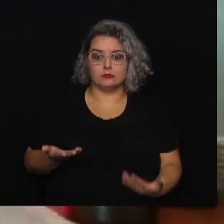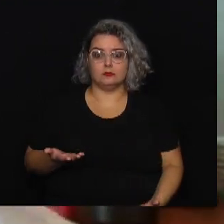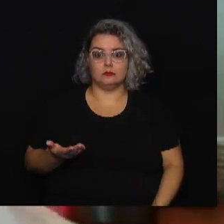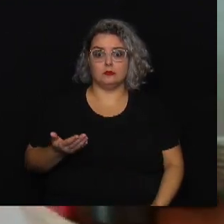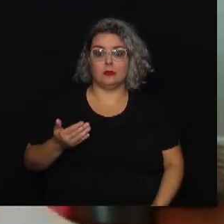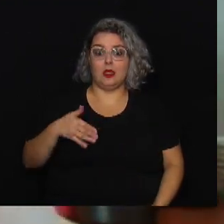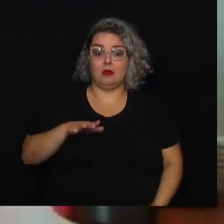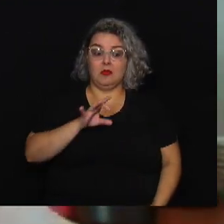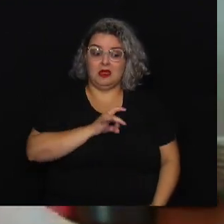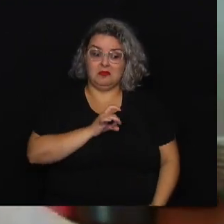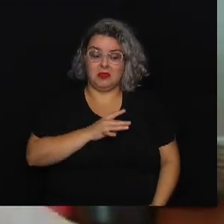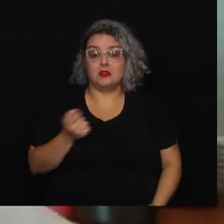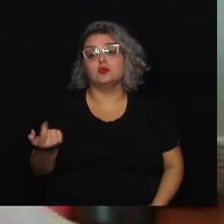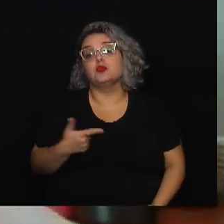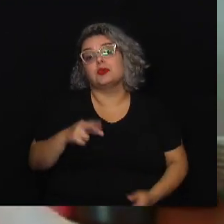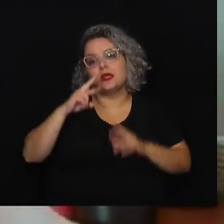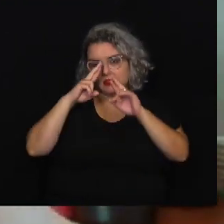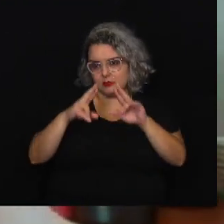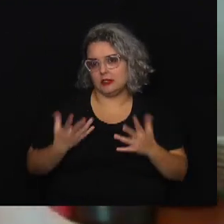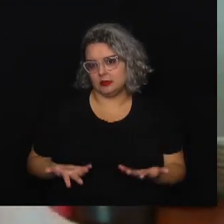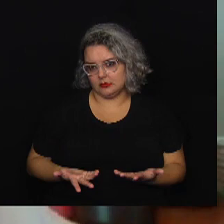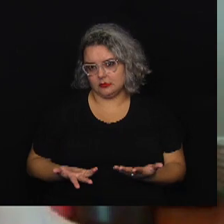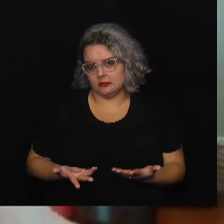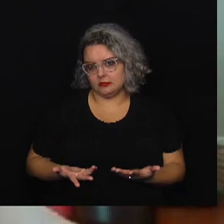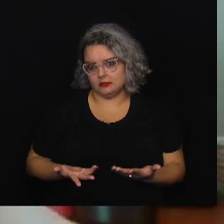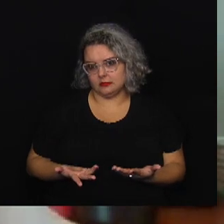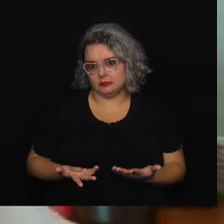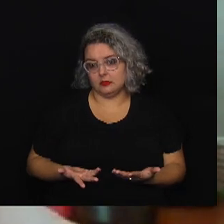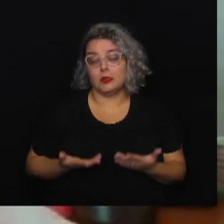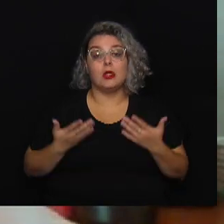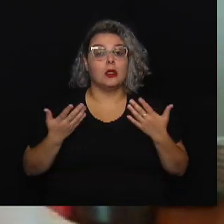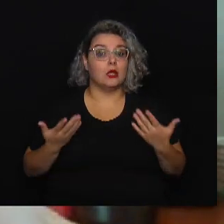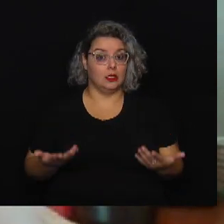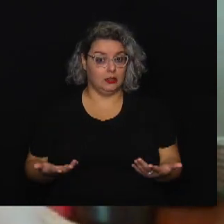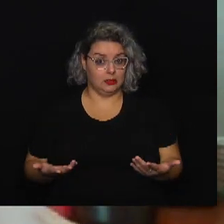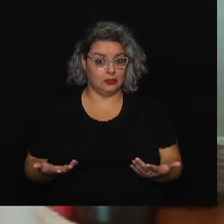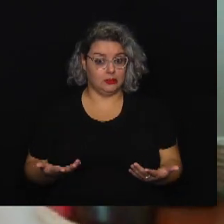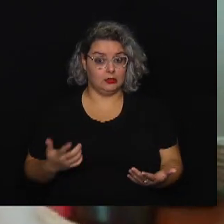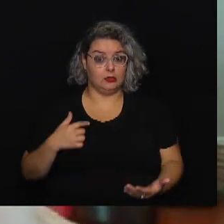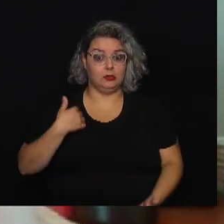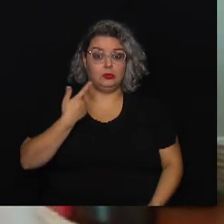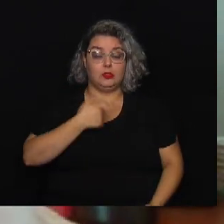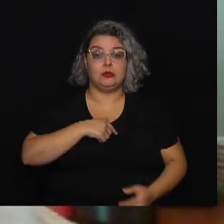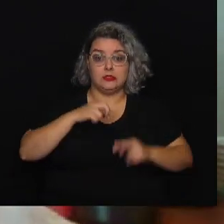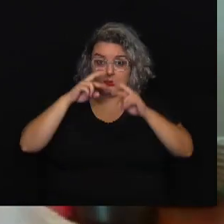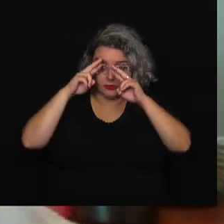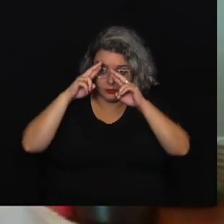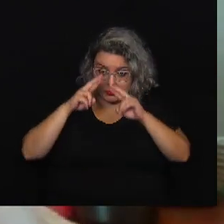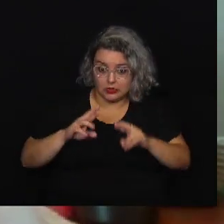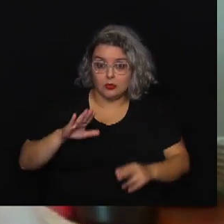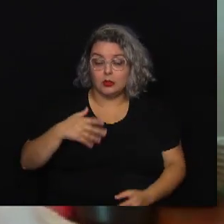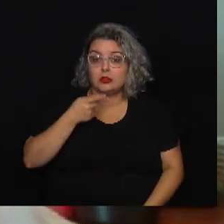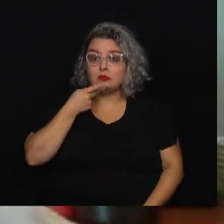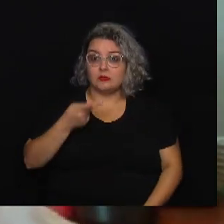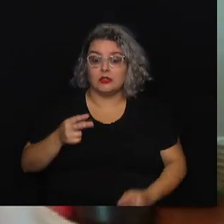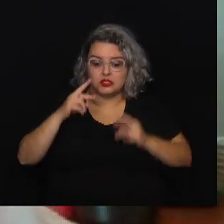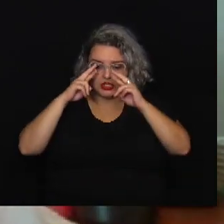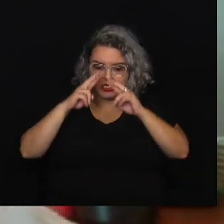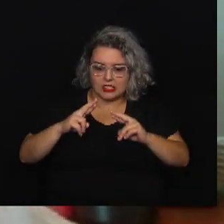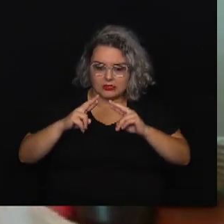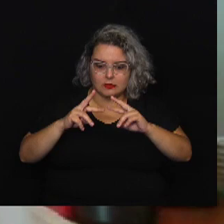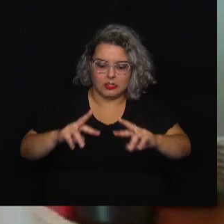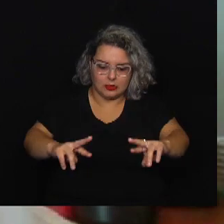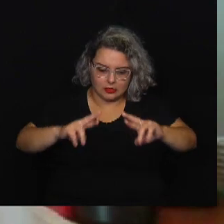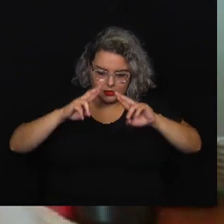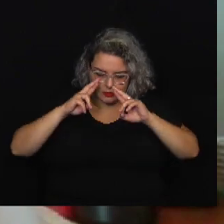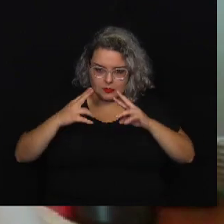temendo do que respeitando, né? Então, a gente respeita, né? Quando a gente fala de respeito mútuo, aí na